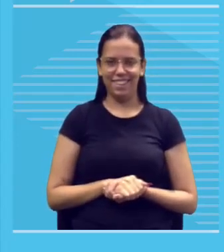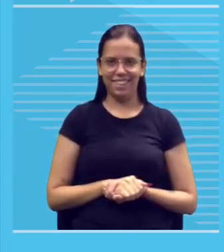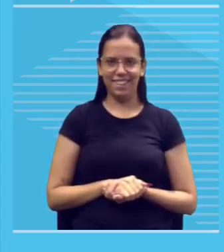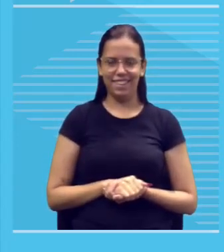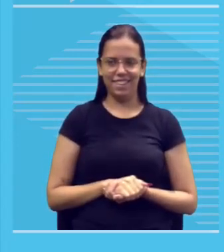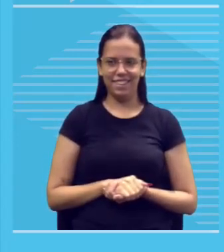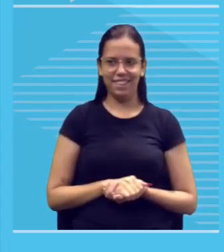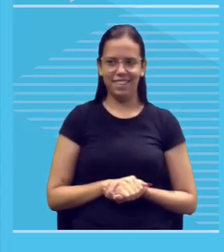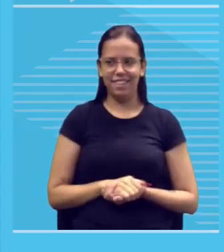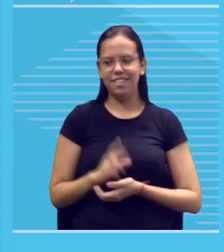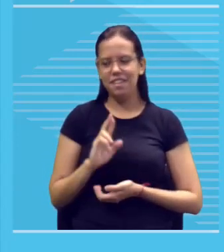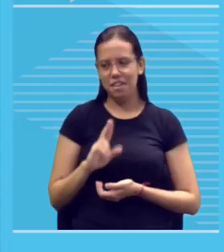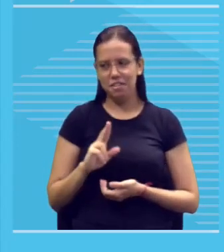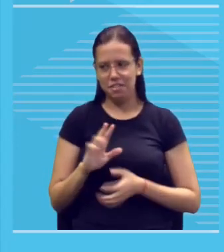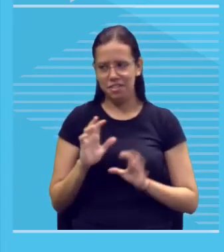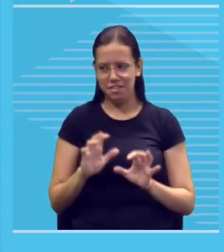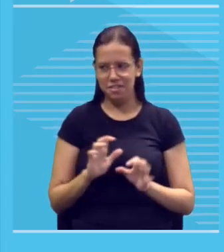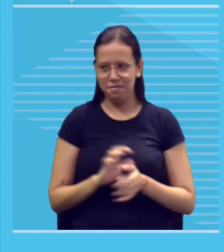beleza